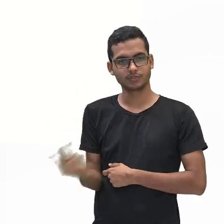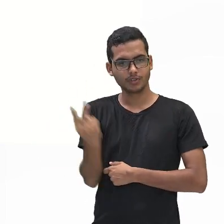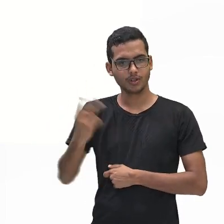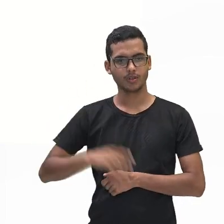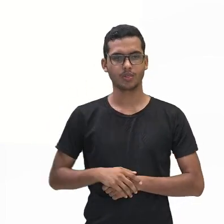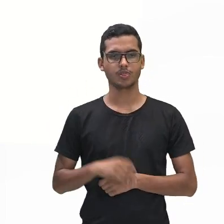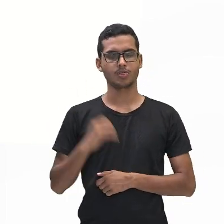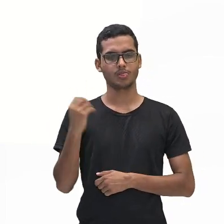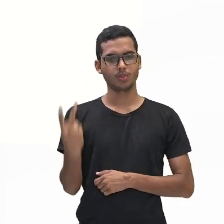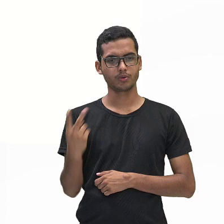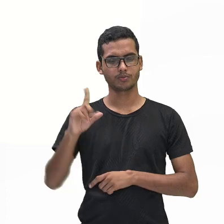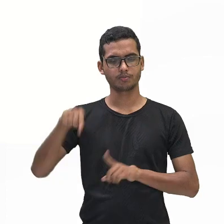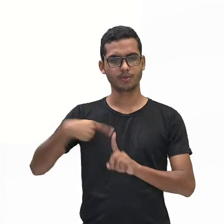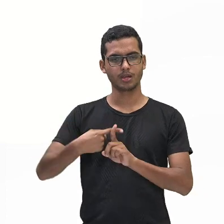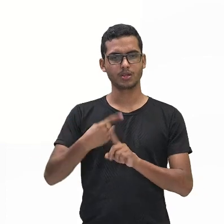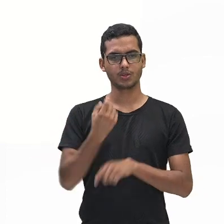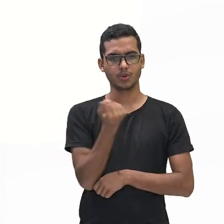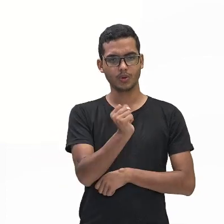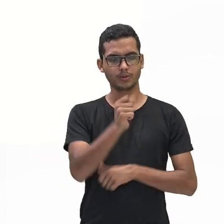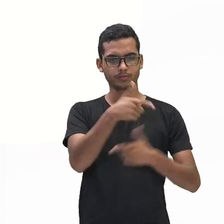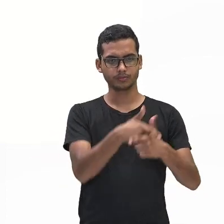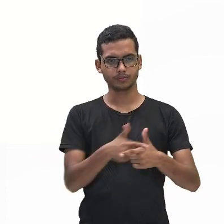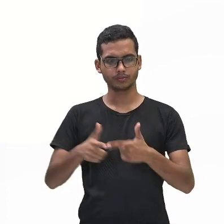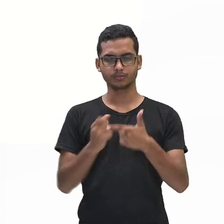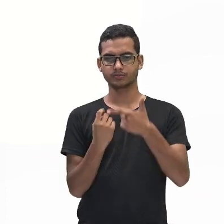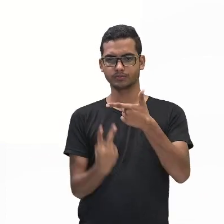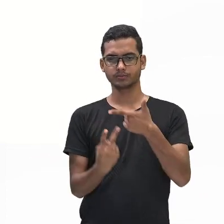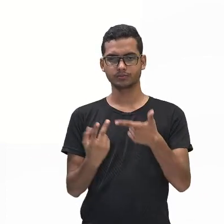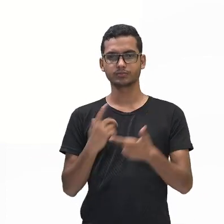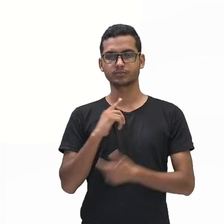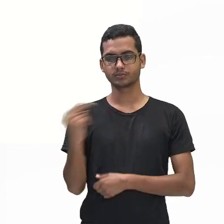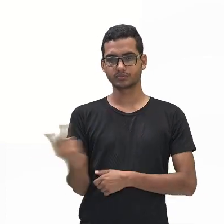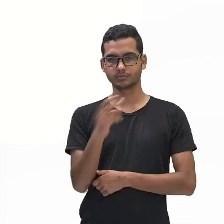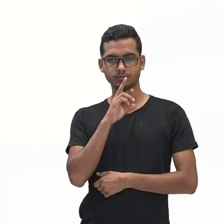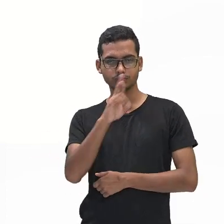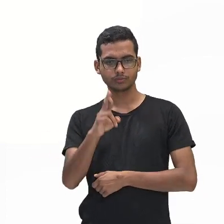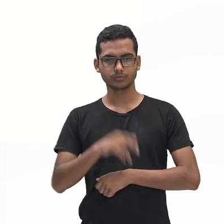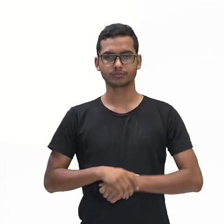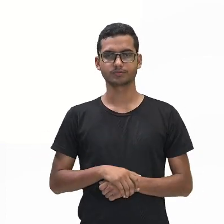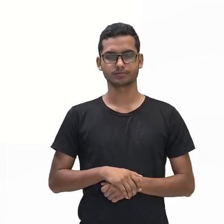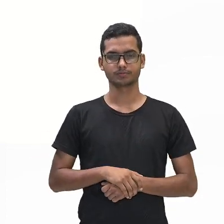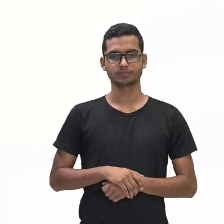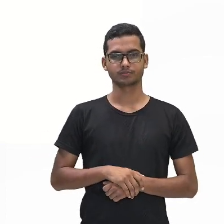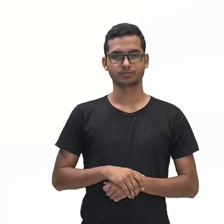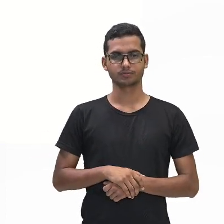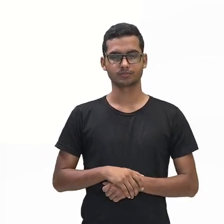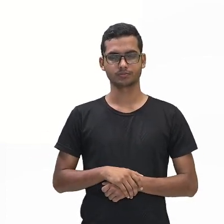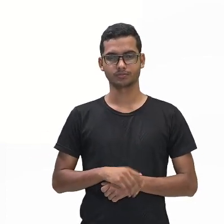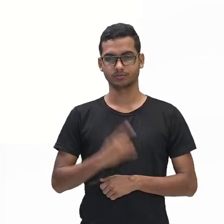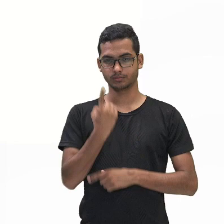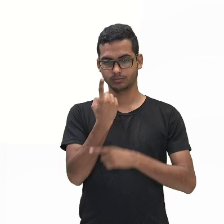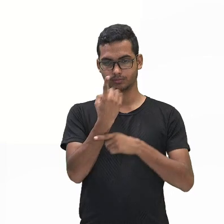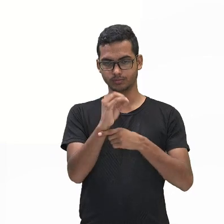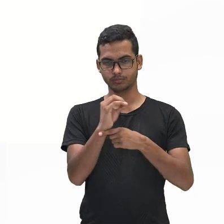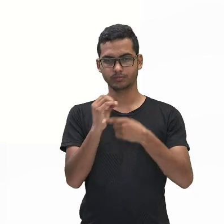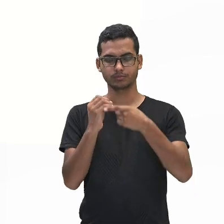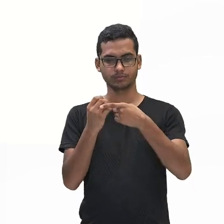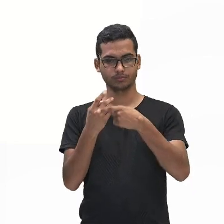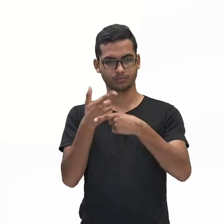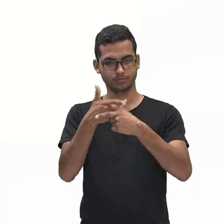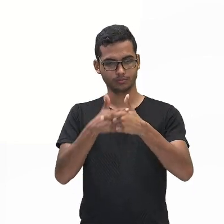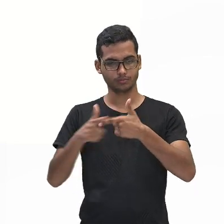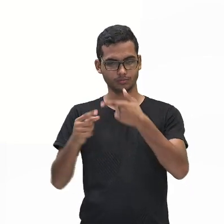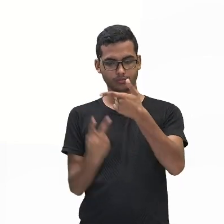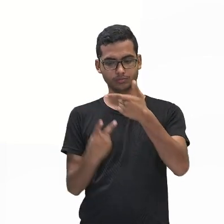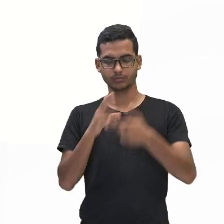por 2. Então, a média aritmética é 10 dividido, 2 mais 8 é 10, dividido por 2, 5. Ok?